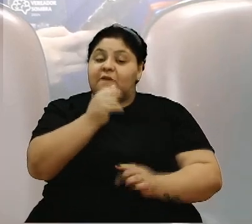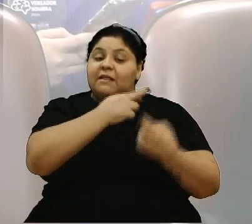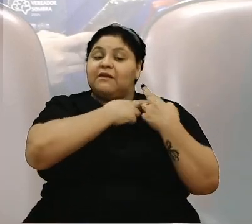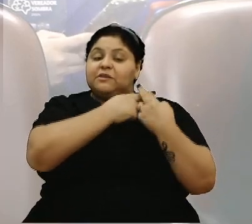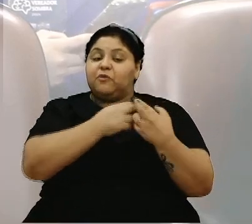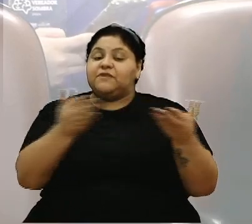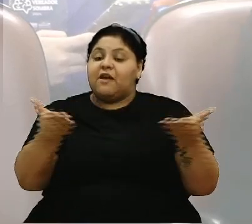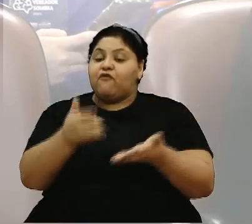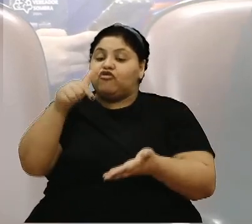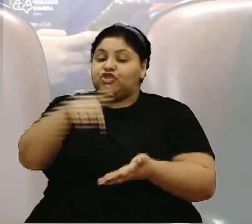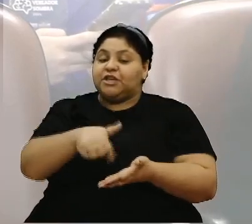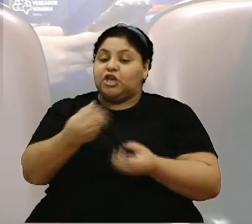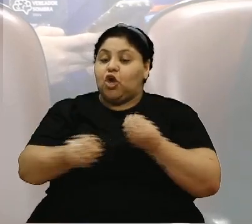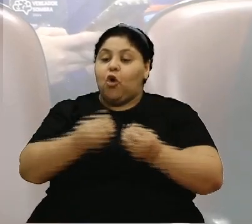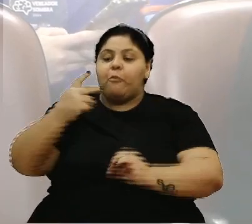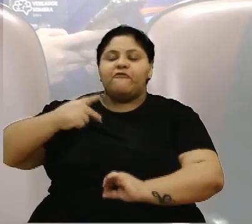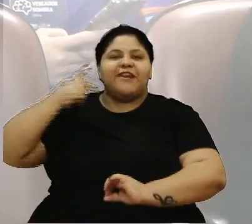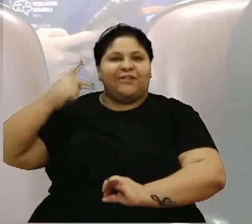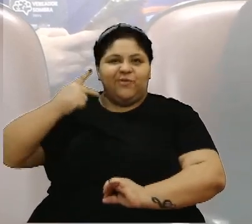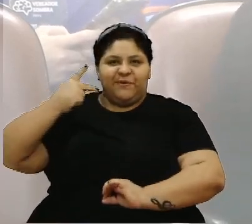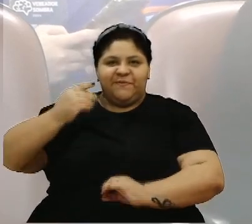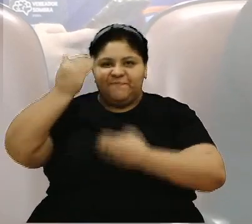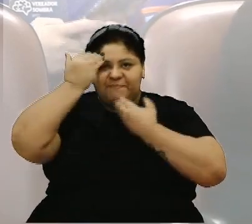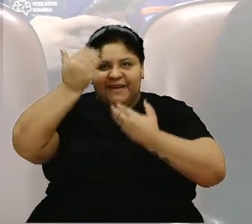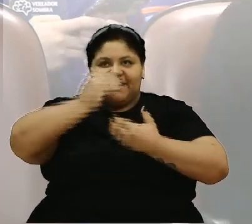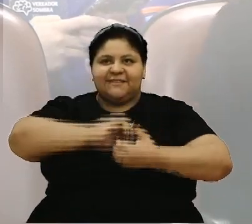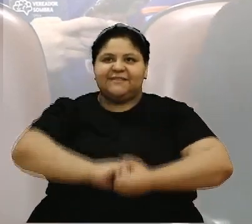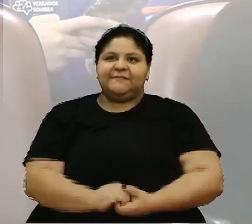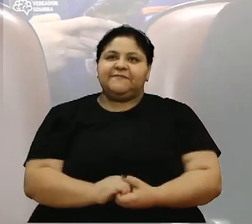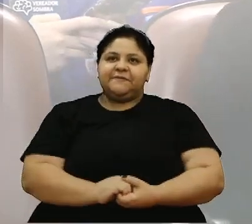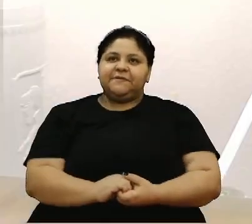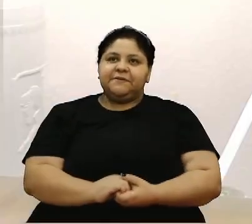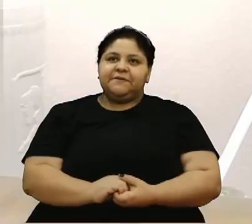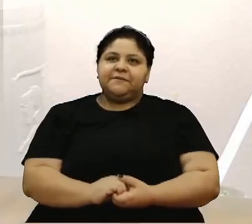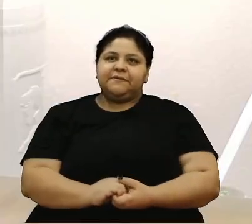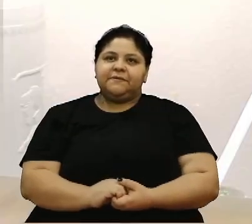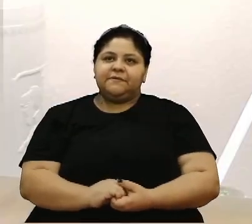aqui como vereador. Obrigado. Declaração de voto.